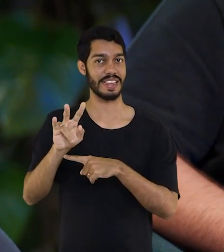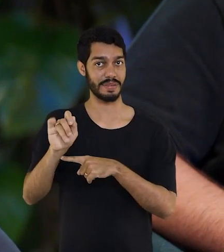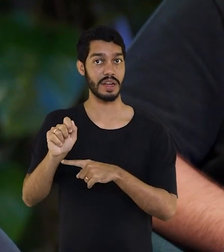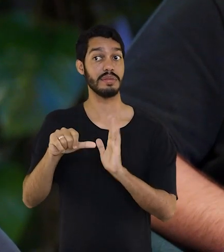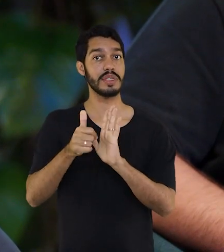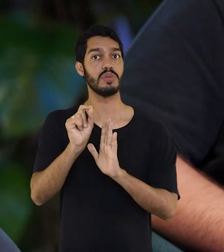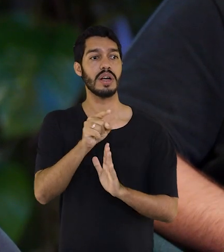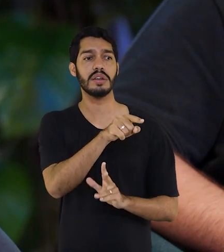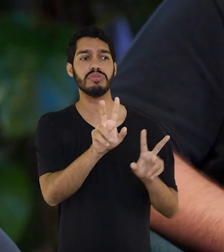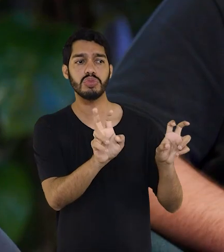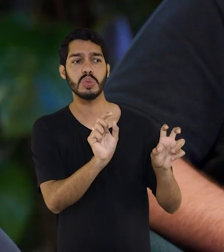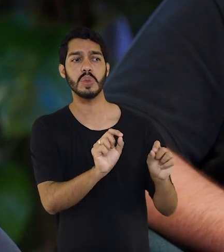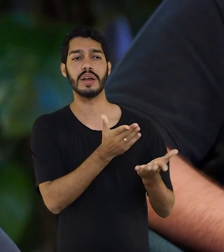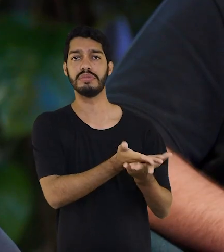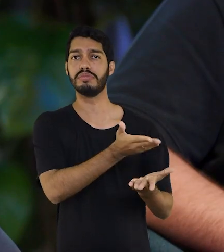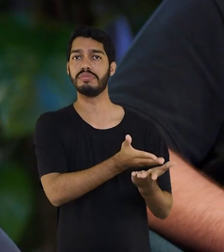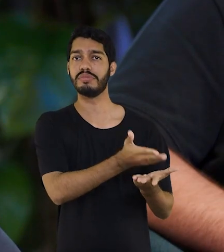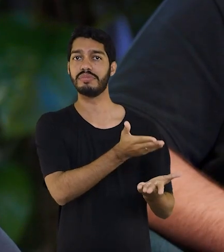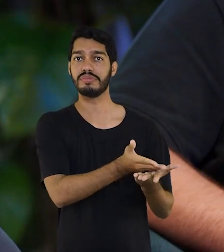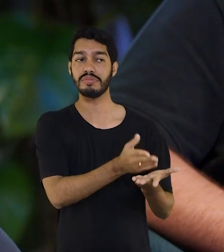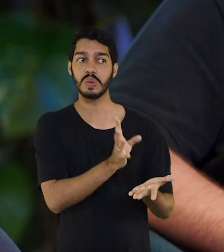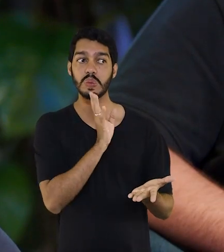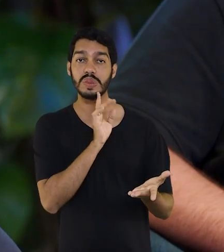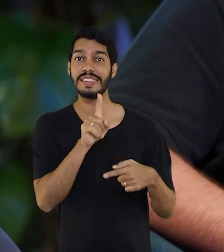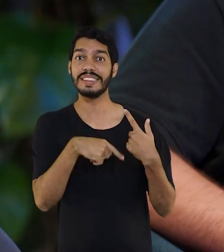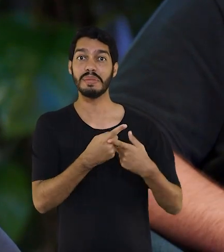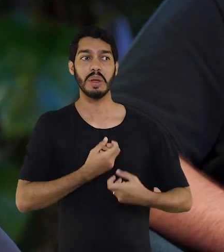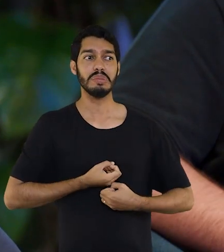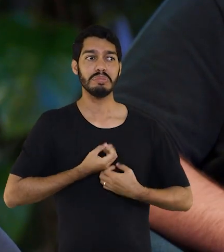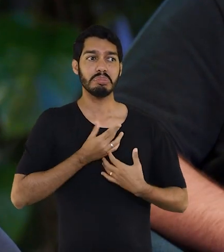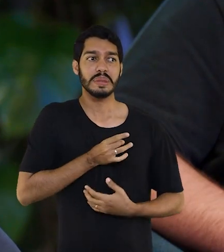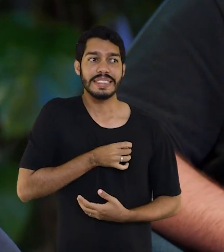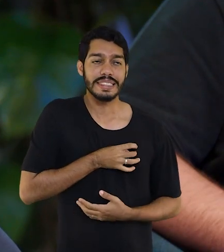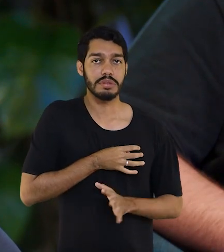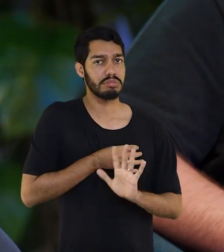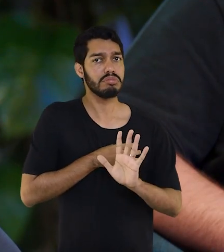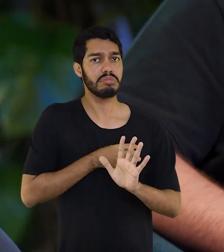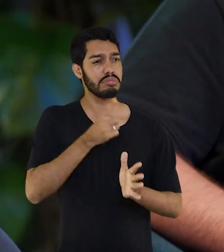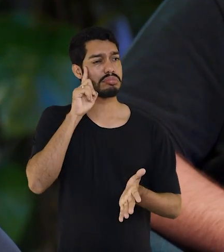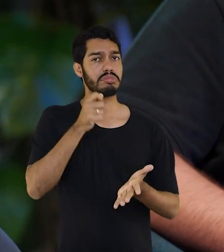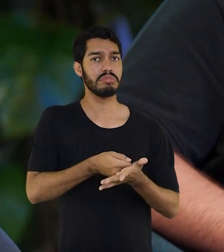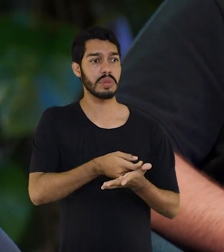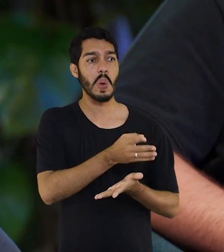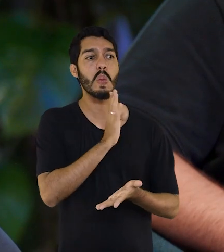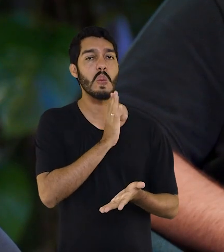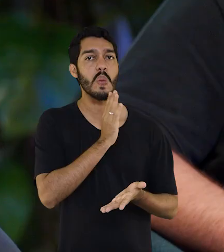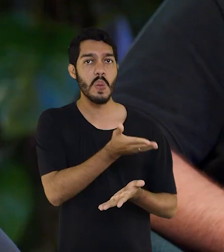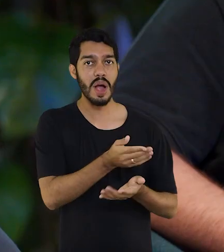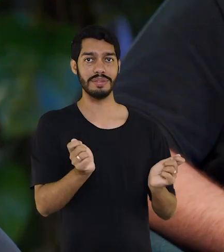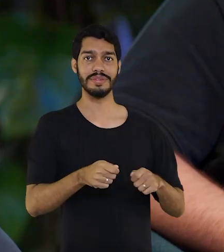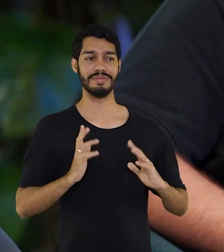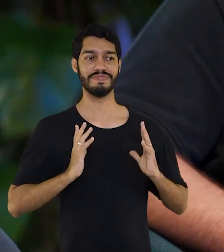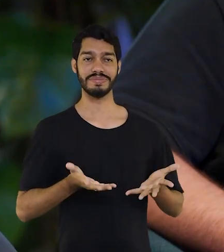Lívia, se servir de algum insight, é estudar sobre, tomar conhecimento, para que não que você tenha medo, mas para que essa decisão,